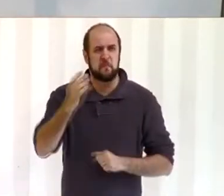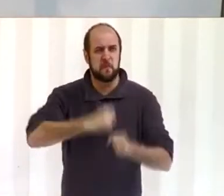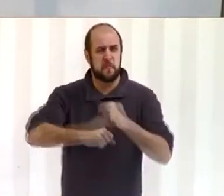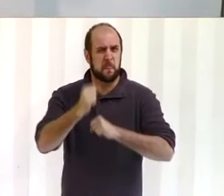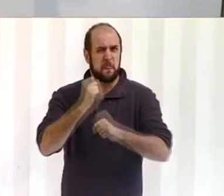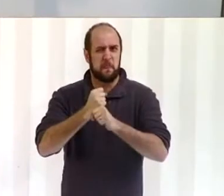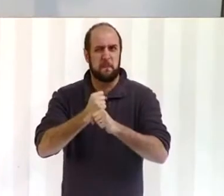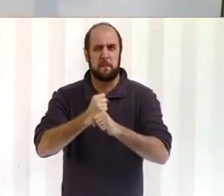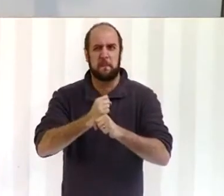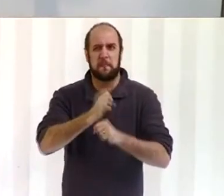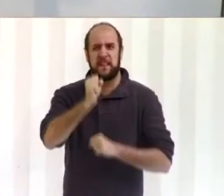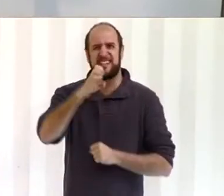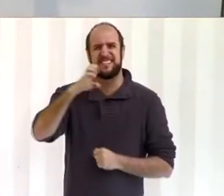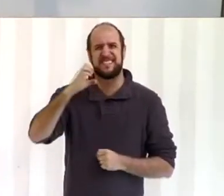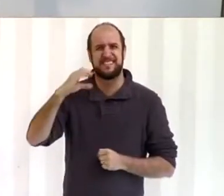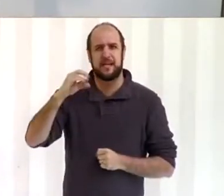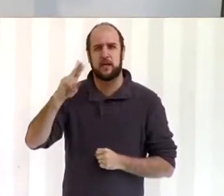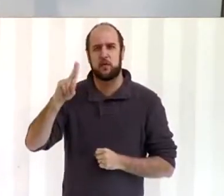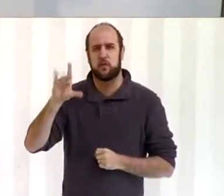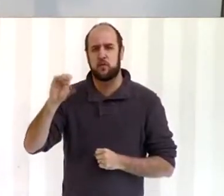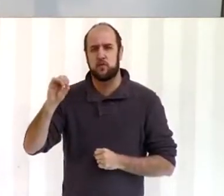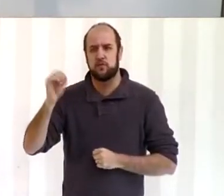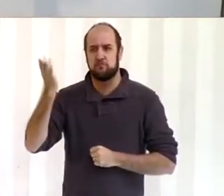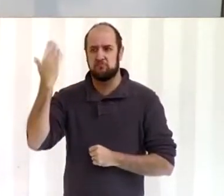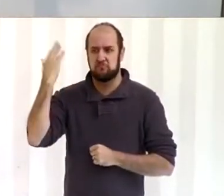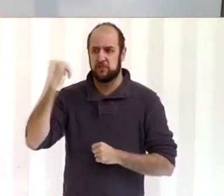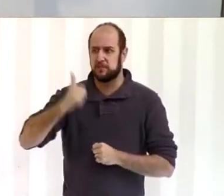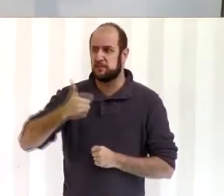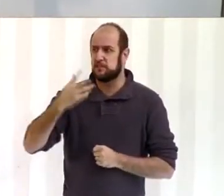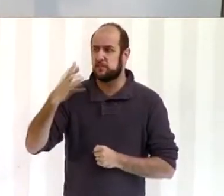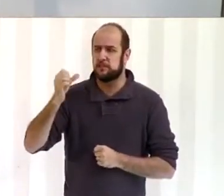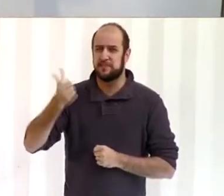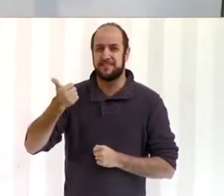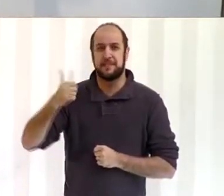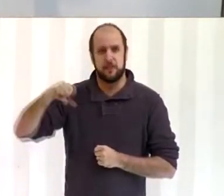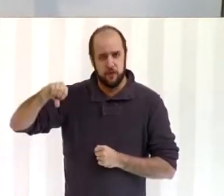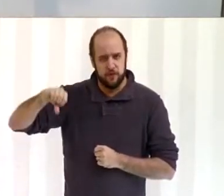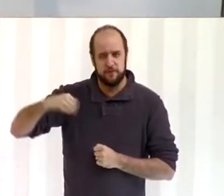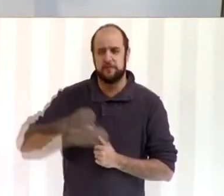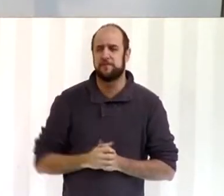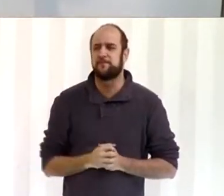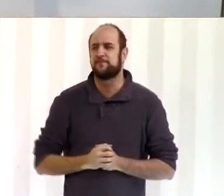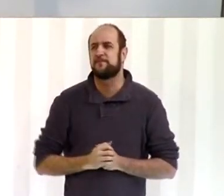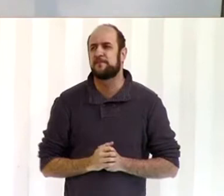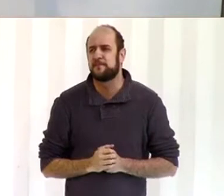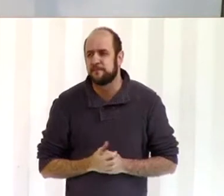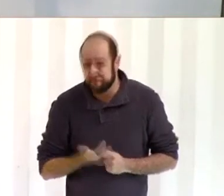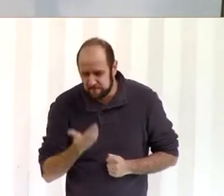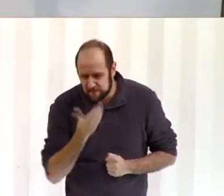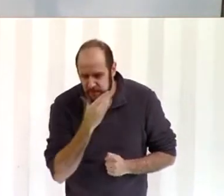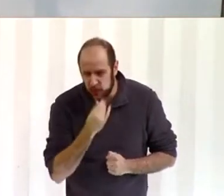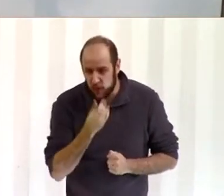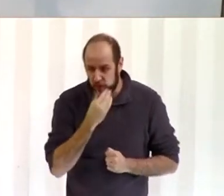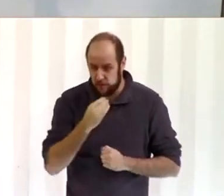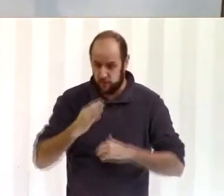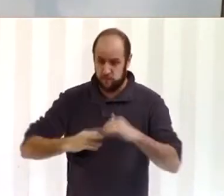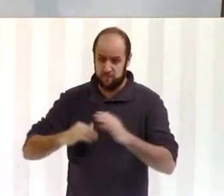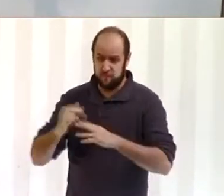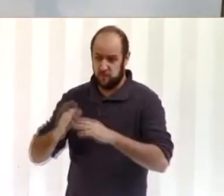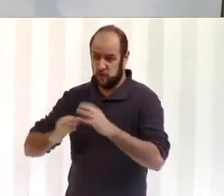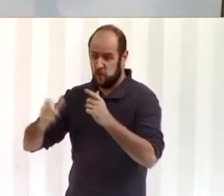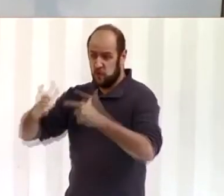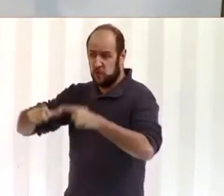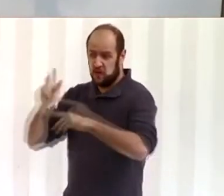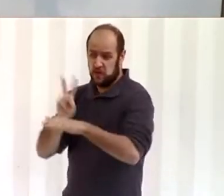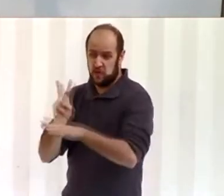um evangelista inglês, e que foi o homem que construiu orfanatos, que cuidou